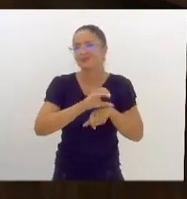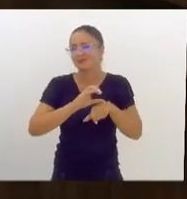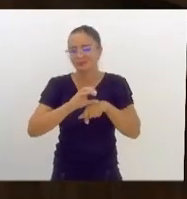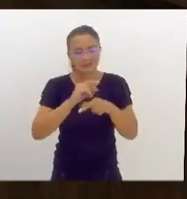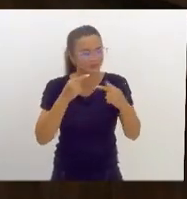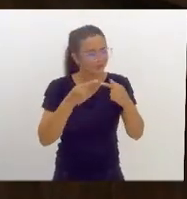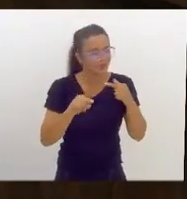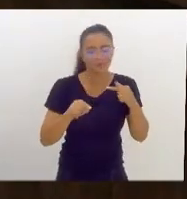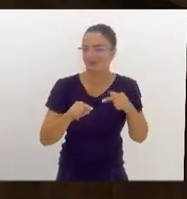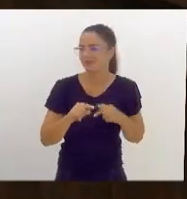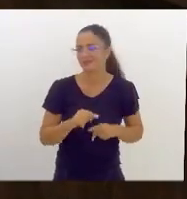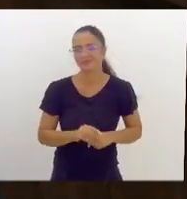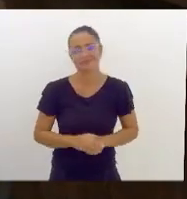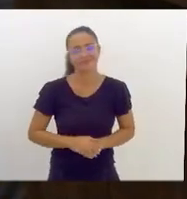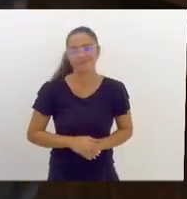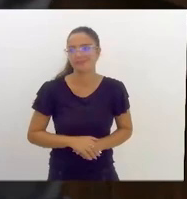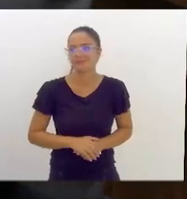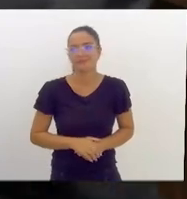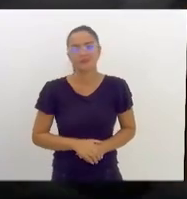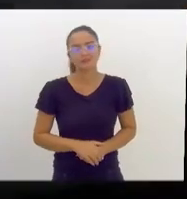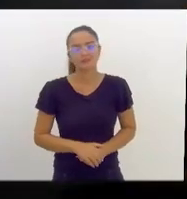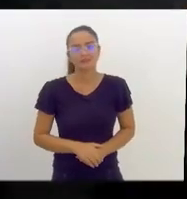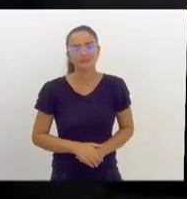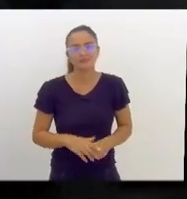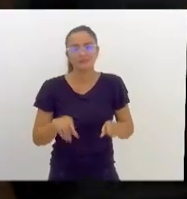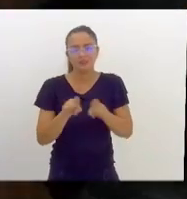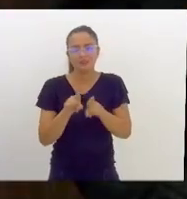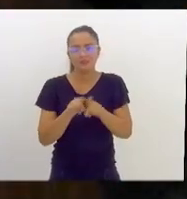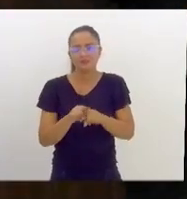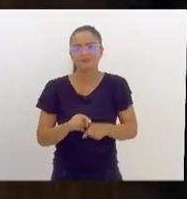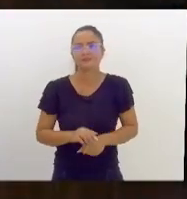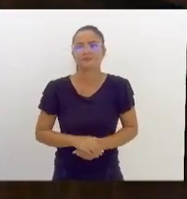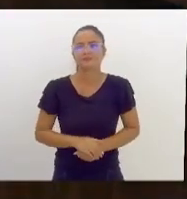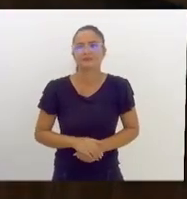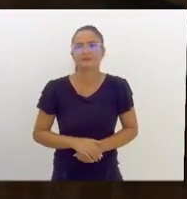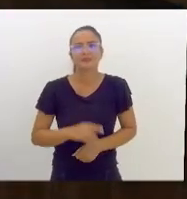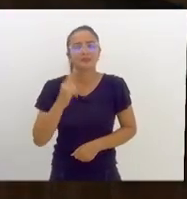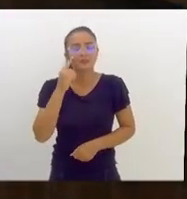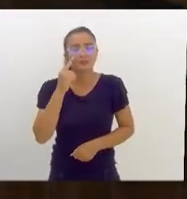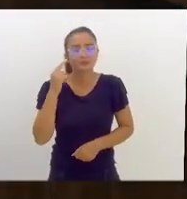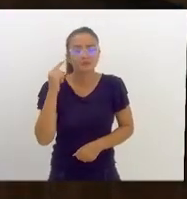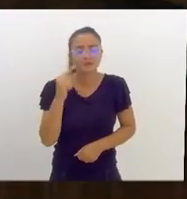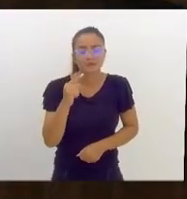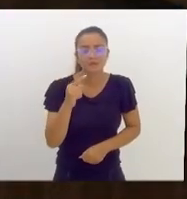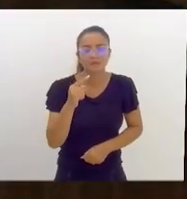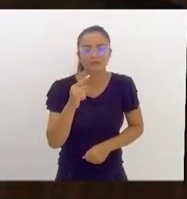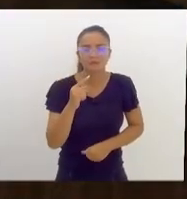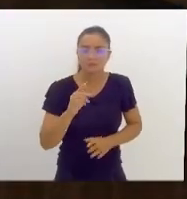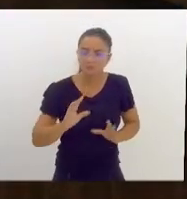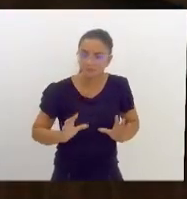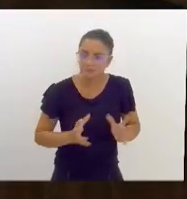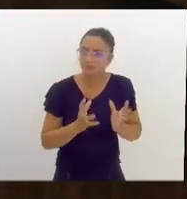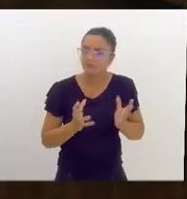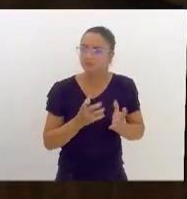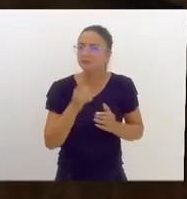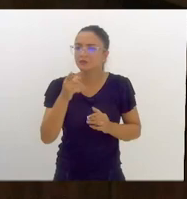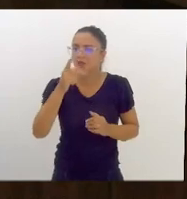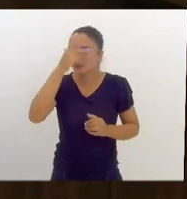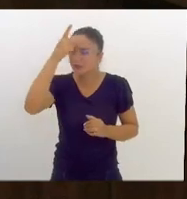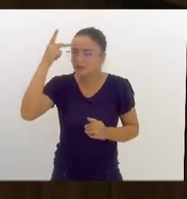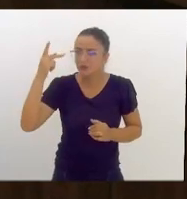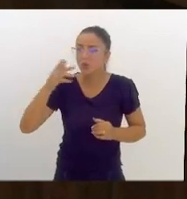Né? Porque, inclusive, está dando vênia de abranger com incentivo produtores de